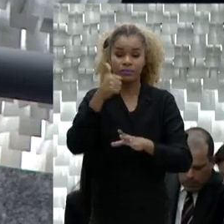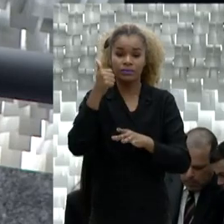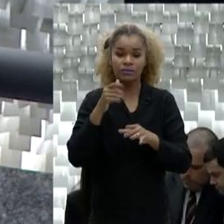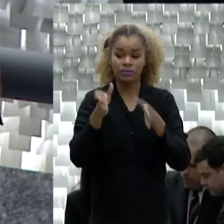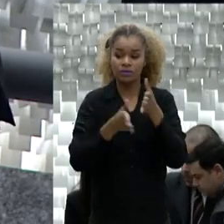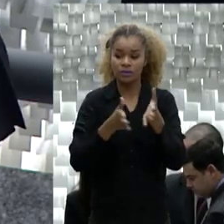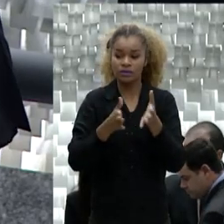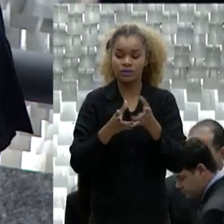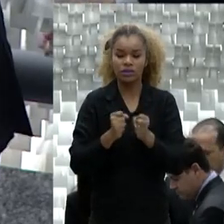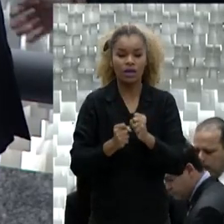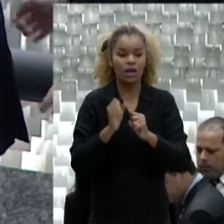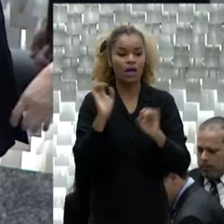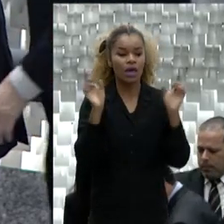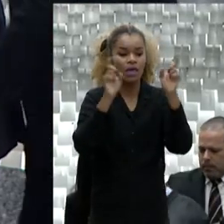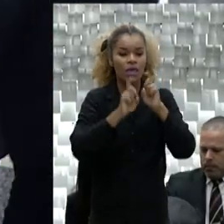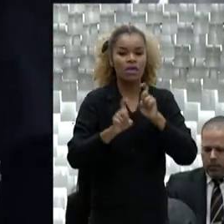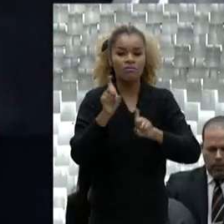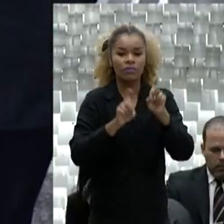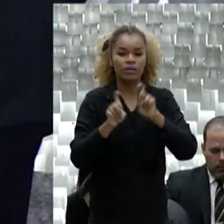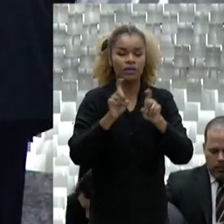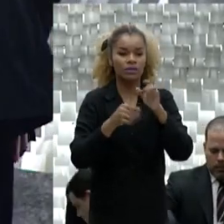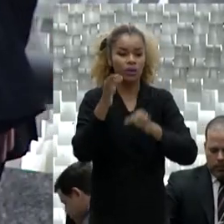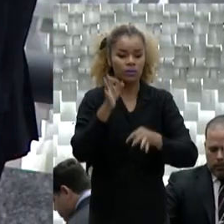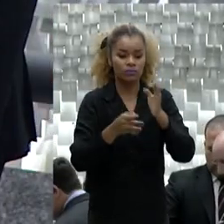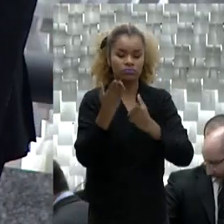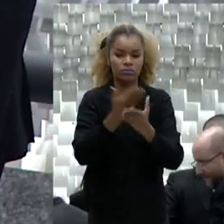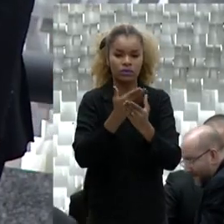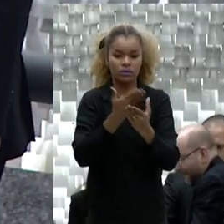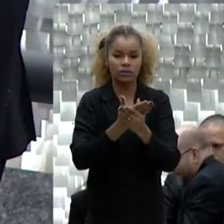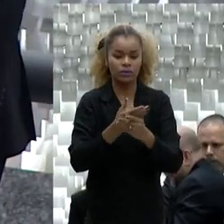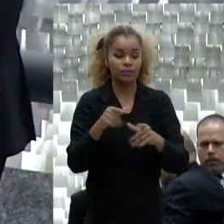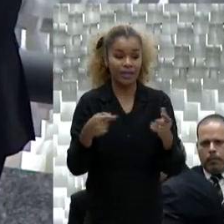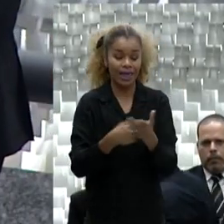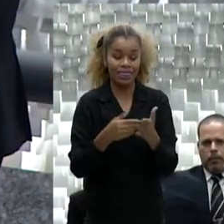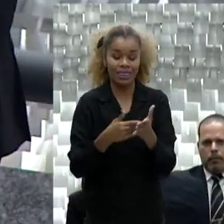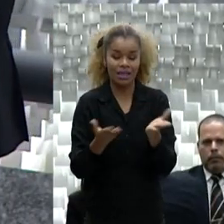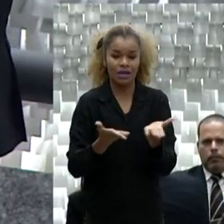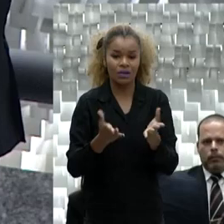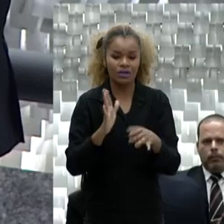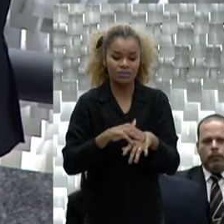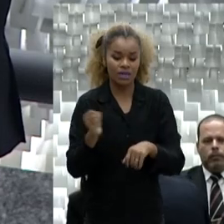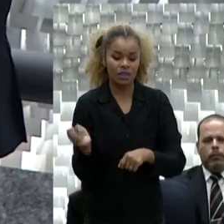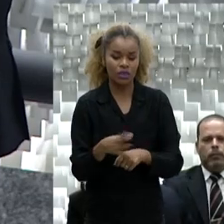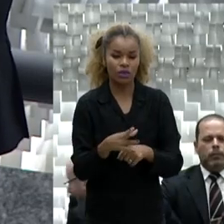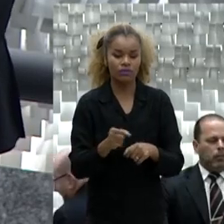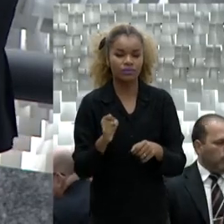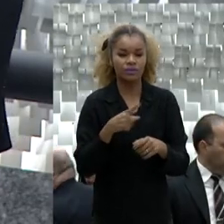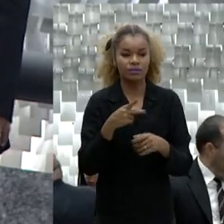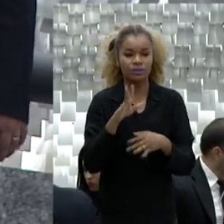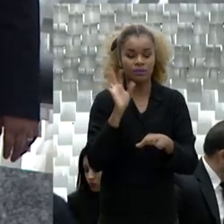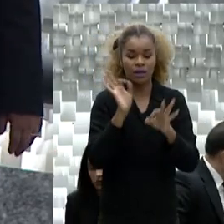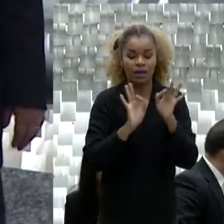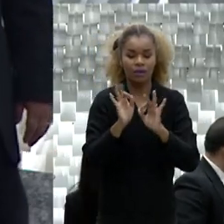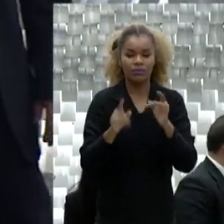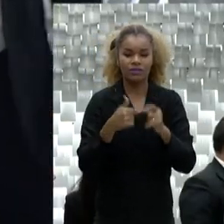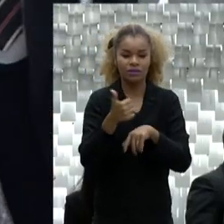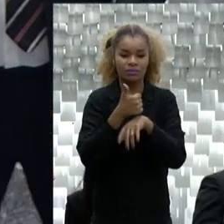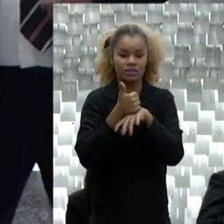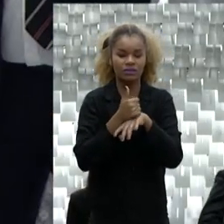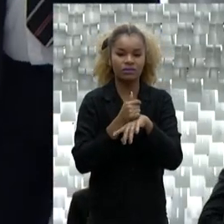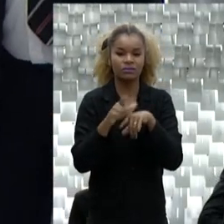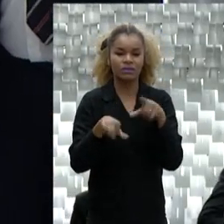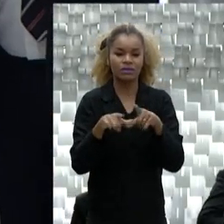de informatização processual, até as mais recentes medidas tomadas para aperfeiçoar sua